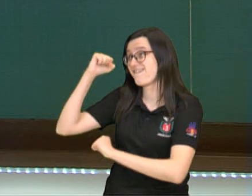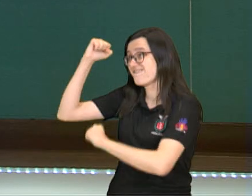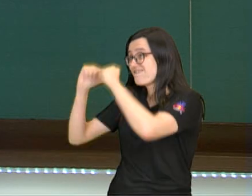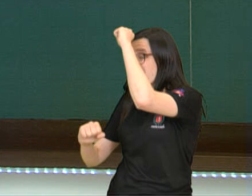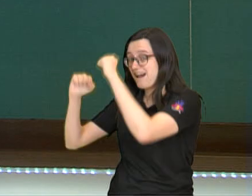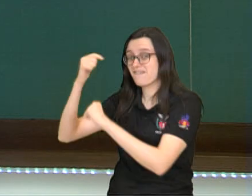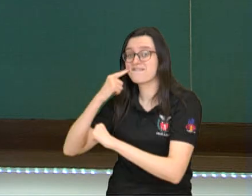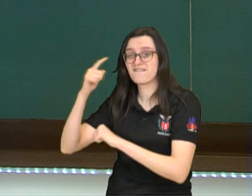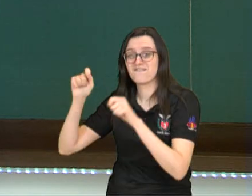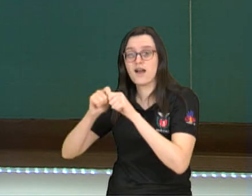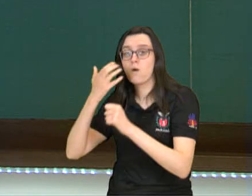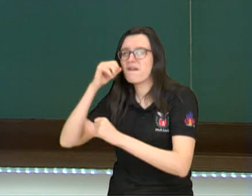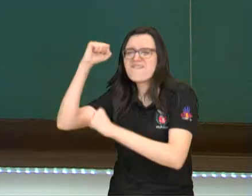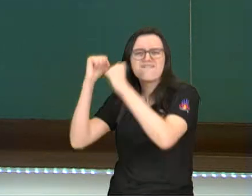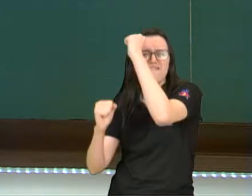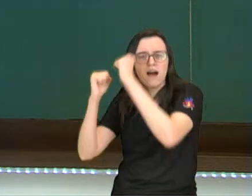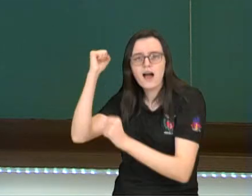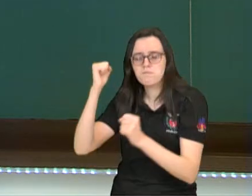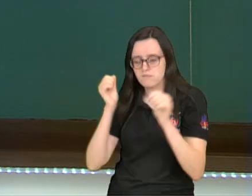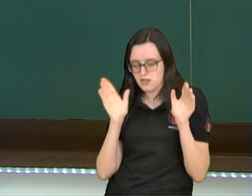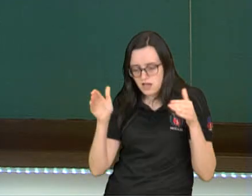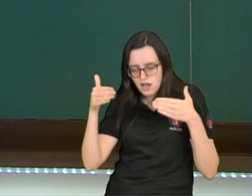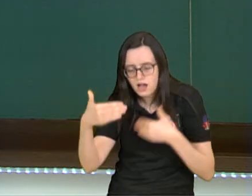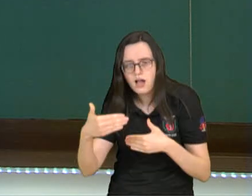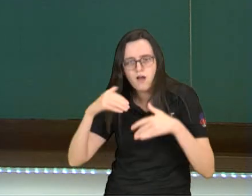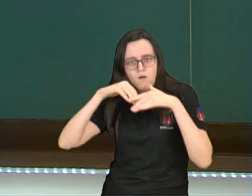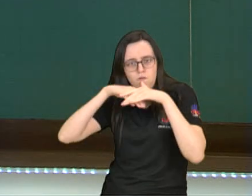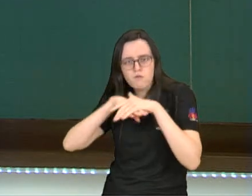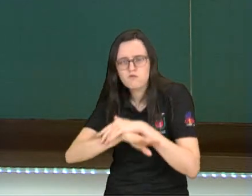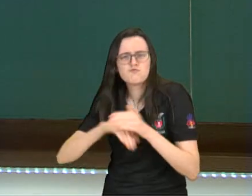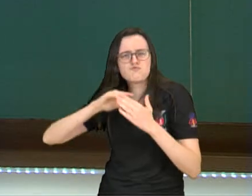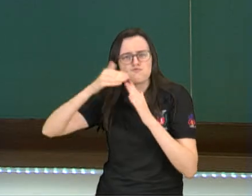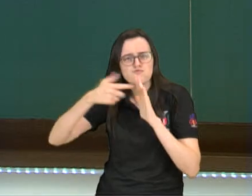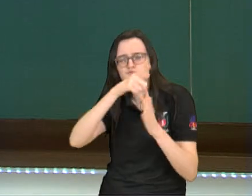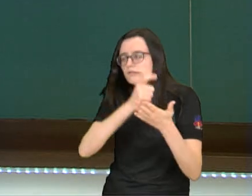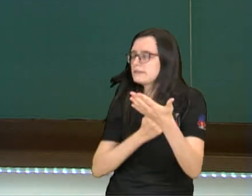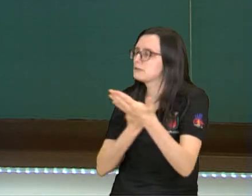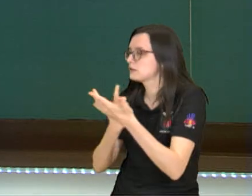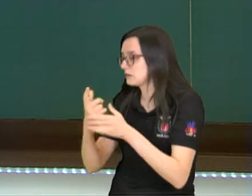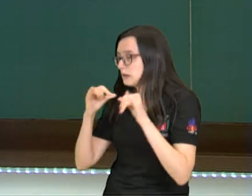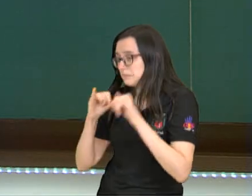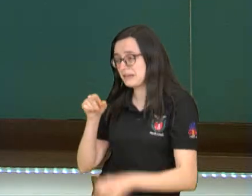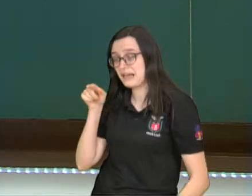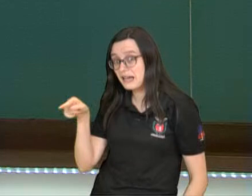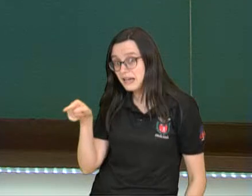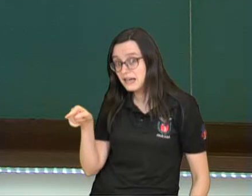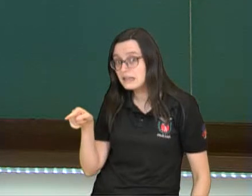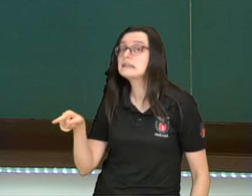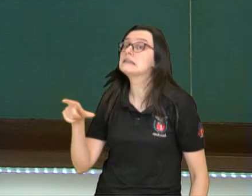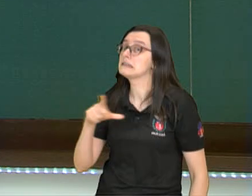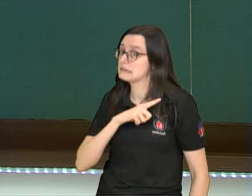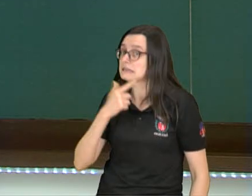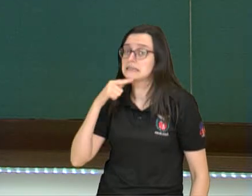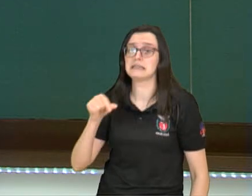industrializados, olha lá, tudo que vem fechado, conservado, empacotado, lacrado, aquilo tem